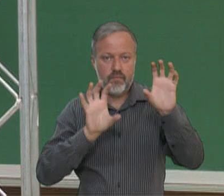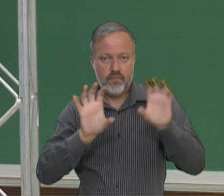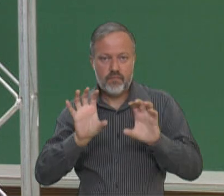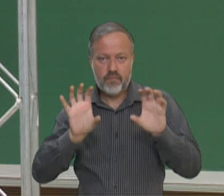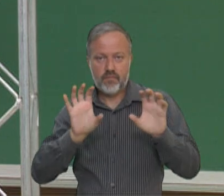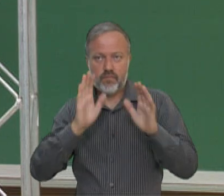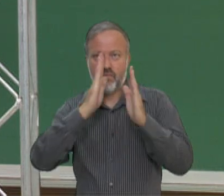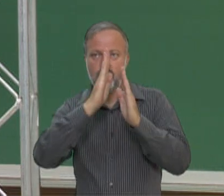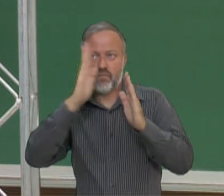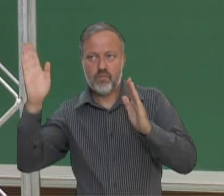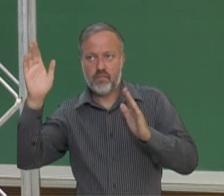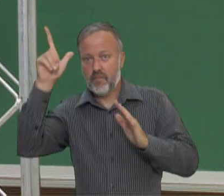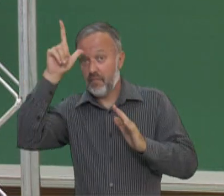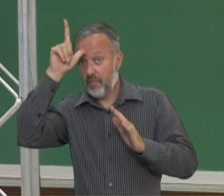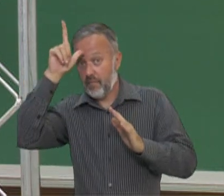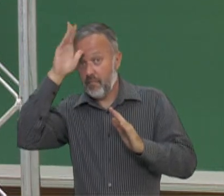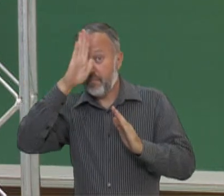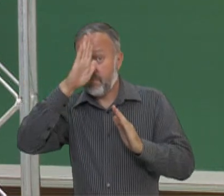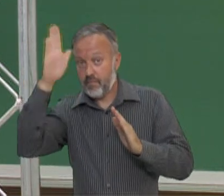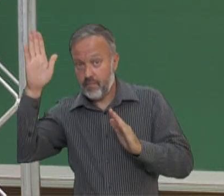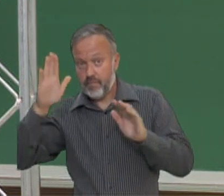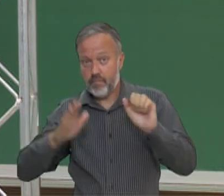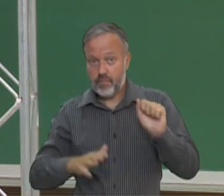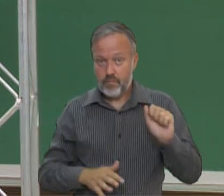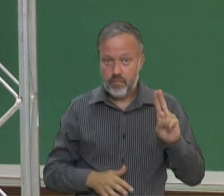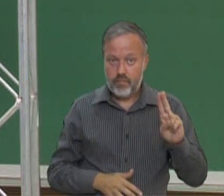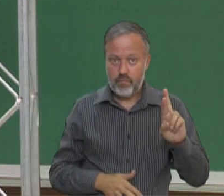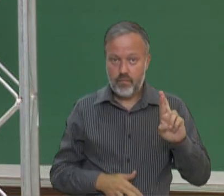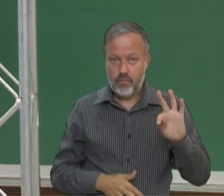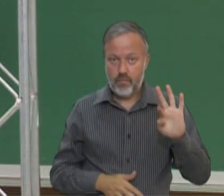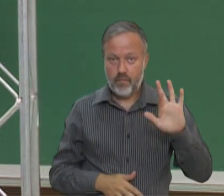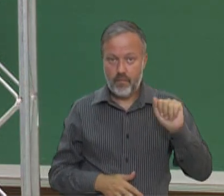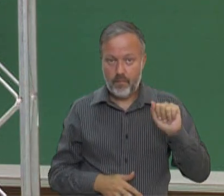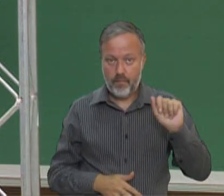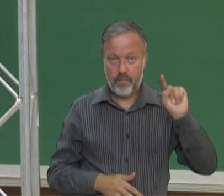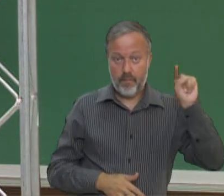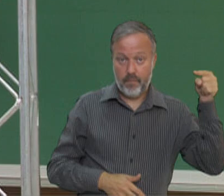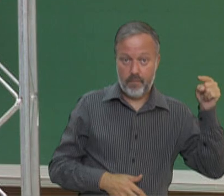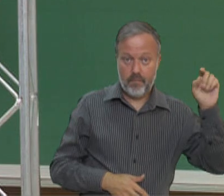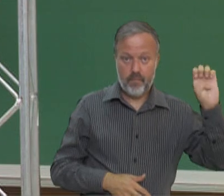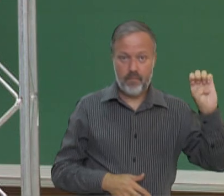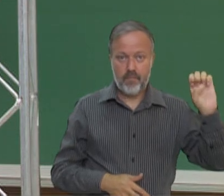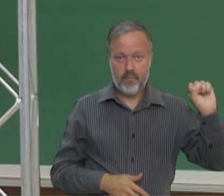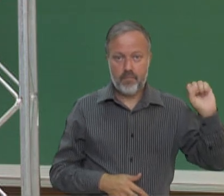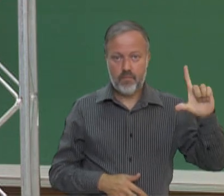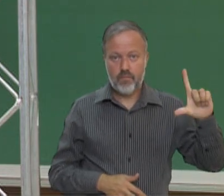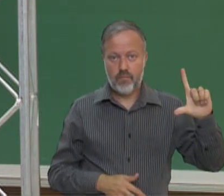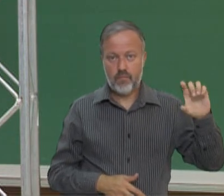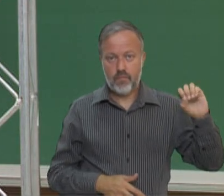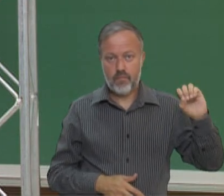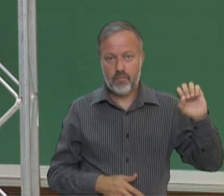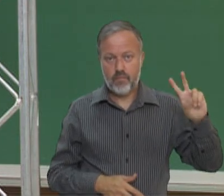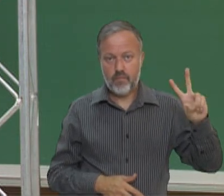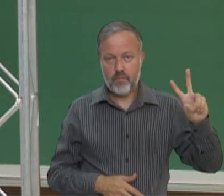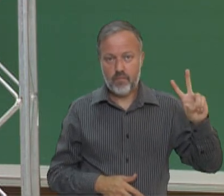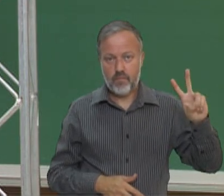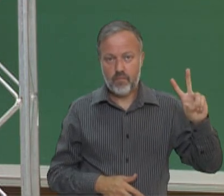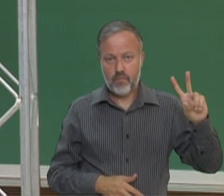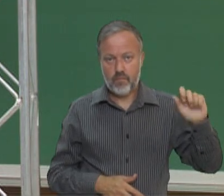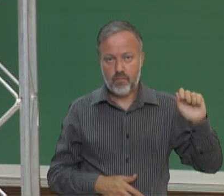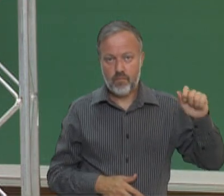Alemania, Áustria e Eslováquia. Aqui nesse parágrafo a gente tem mais 3 perguntas fundamentais. A primeira,